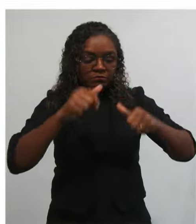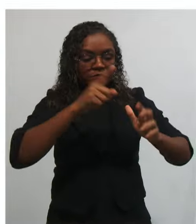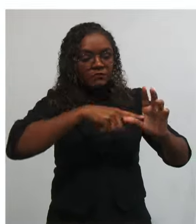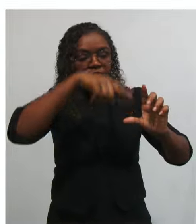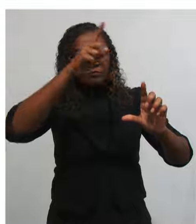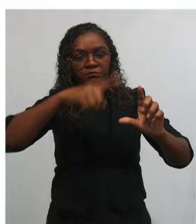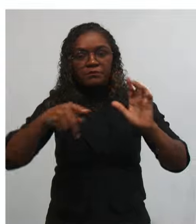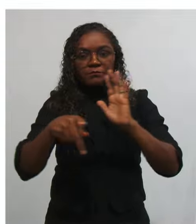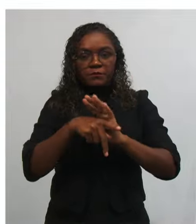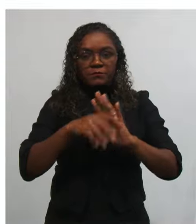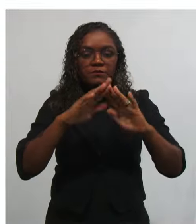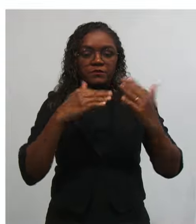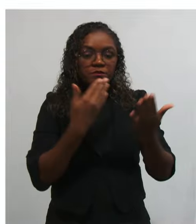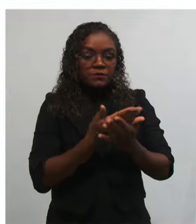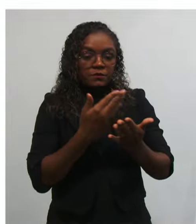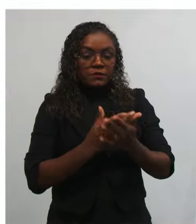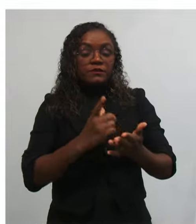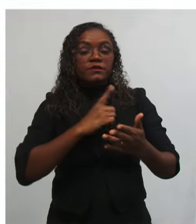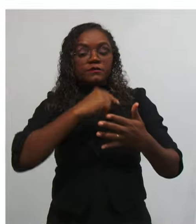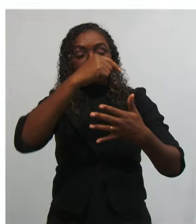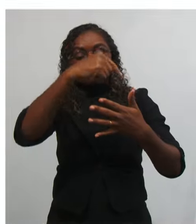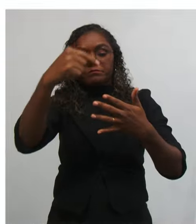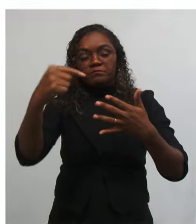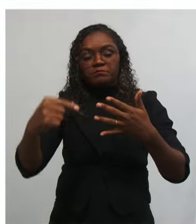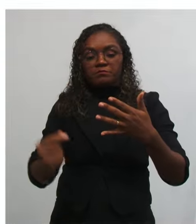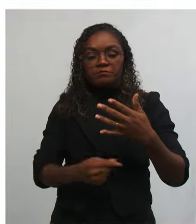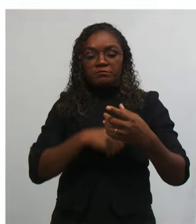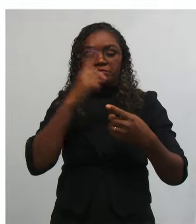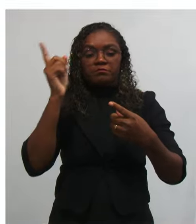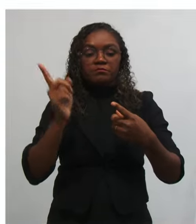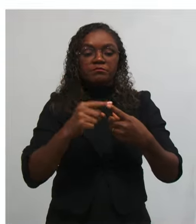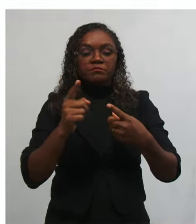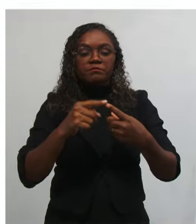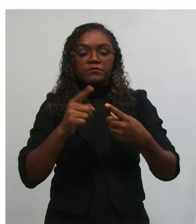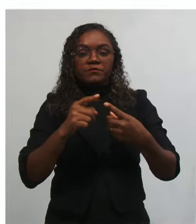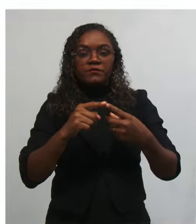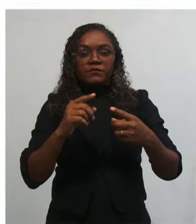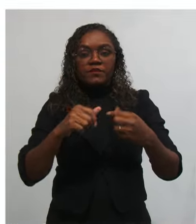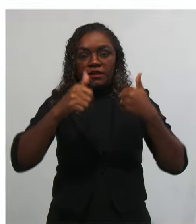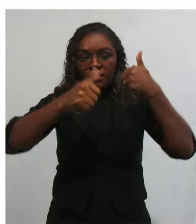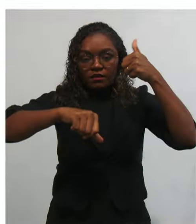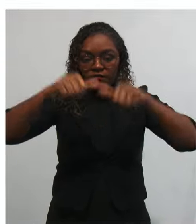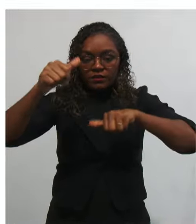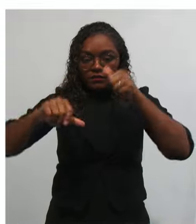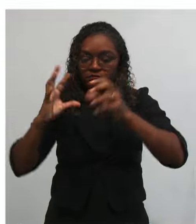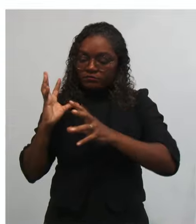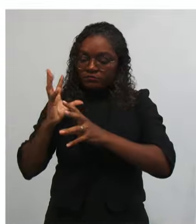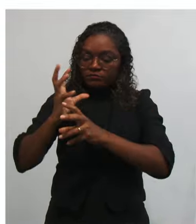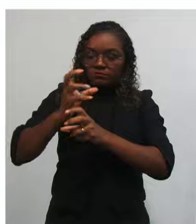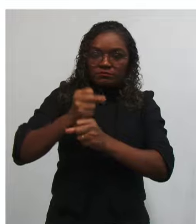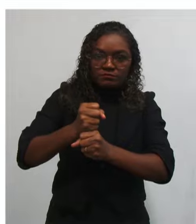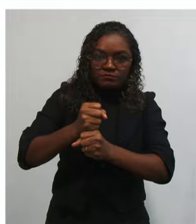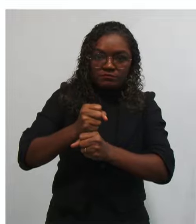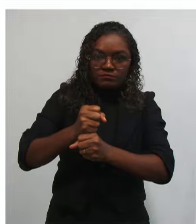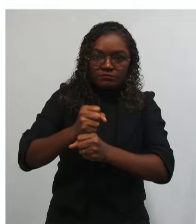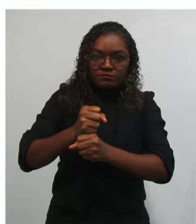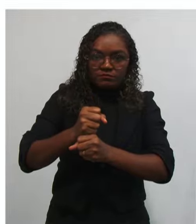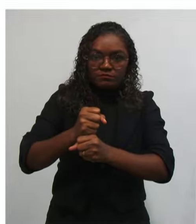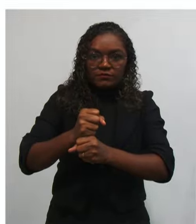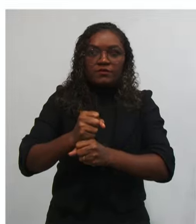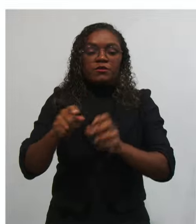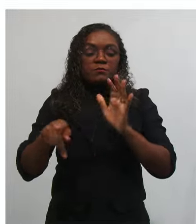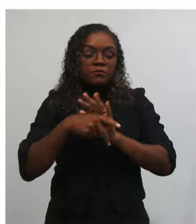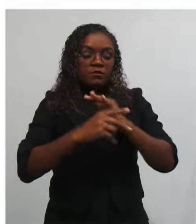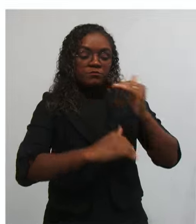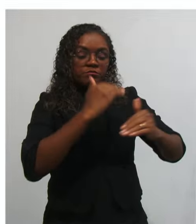Podemos destacar a avaliação contínua e cumulativa do desempenho do aluno e a quero